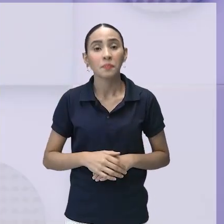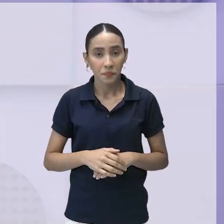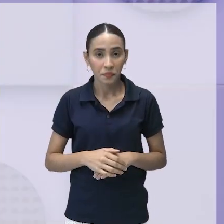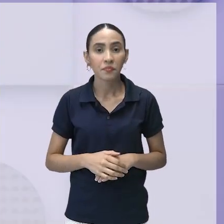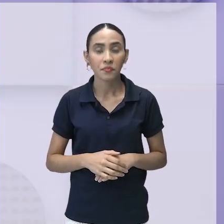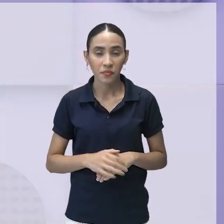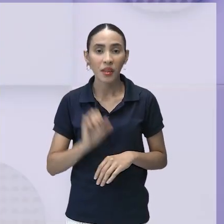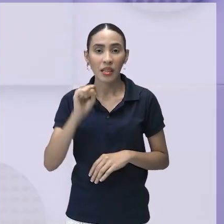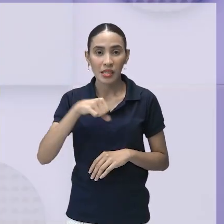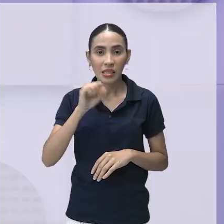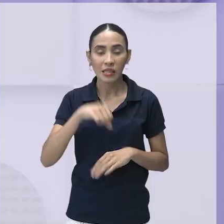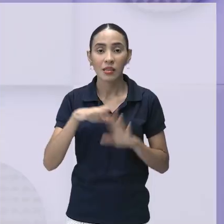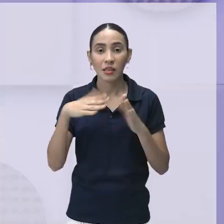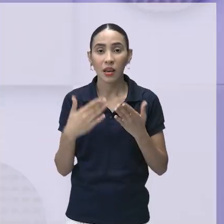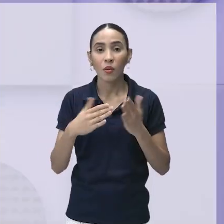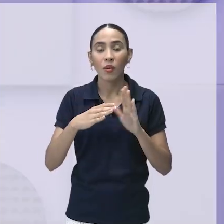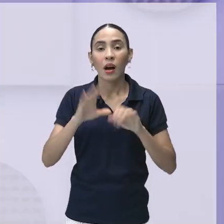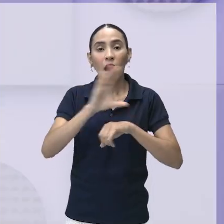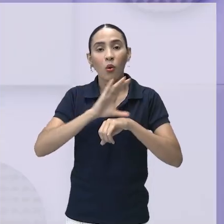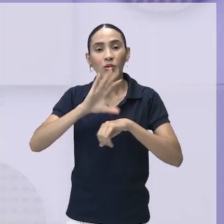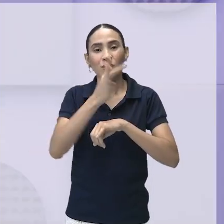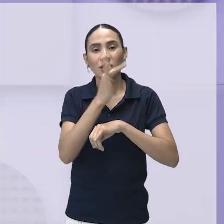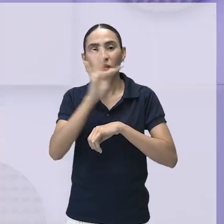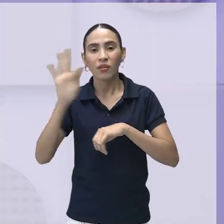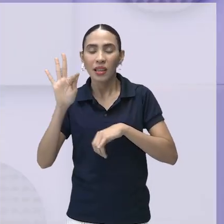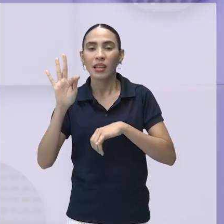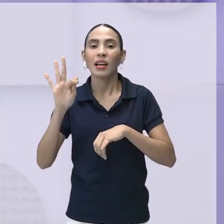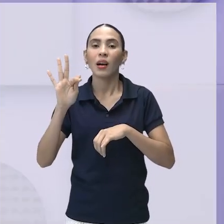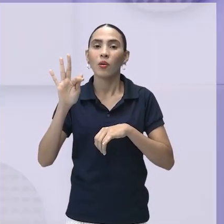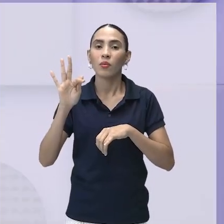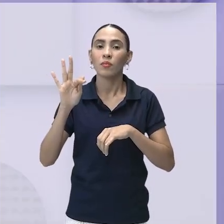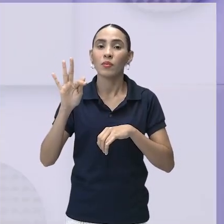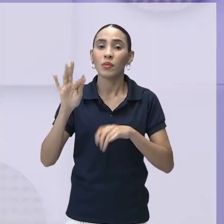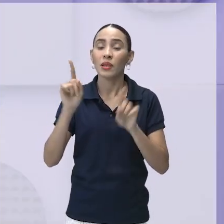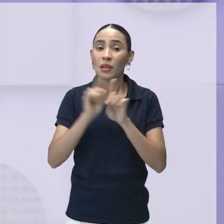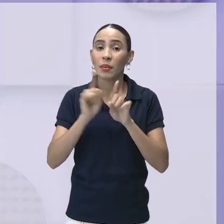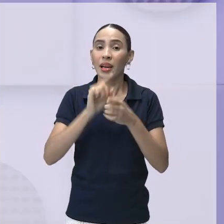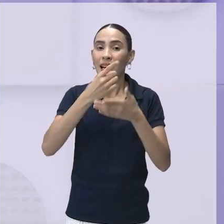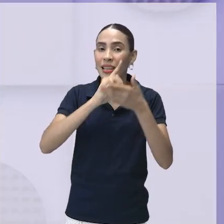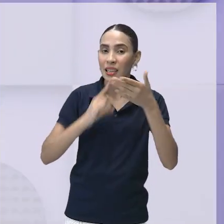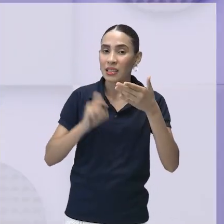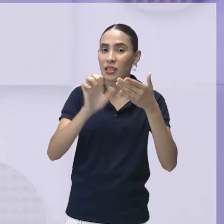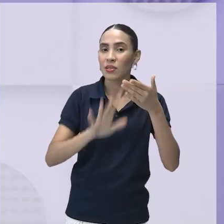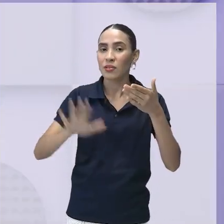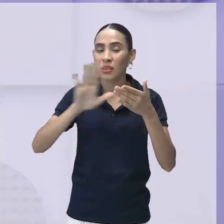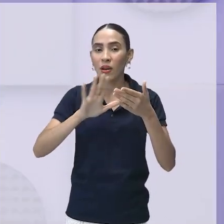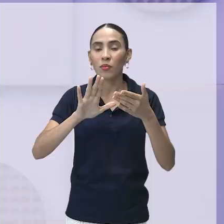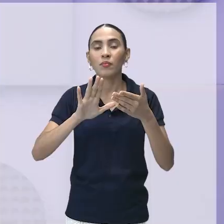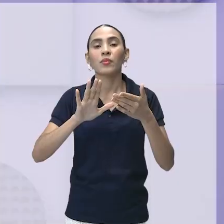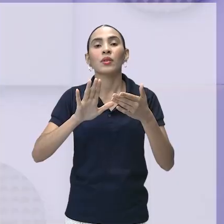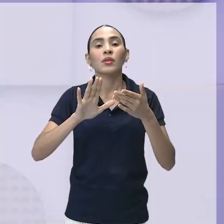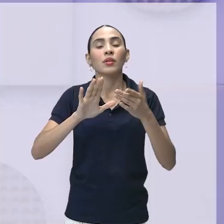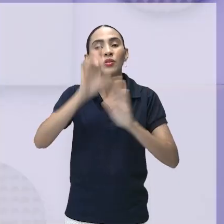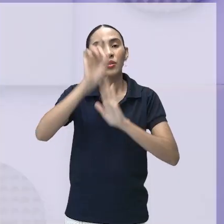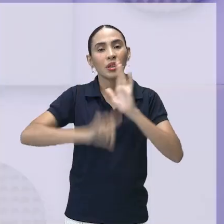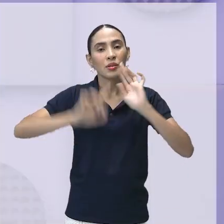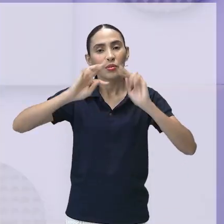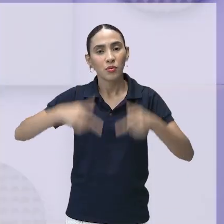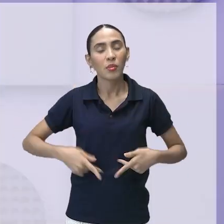Sim. A nossa Constituição Federal, ela inclusive, e também a Declaração Universal dos Direitos Humanos, ela